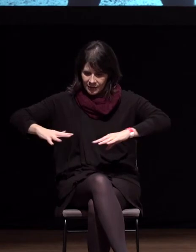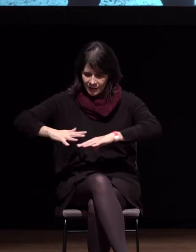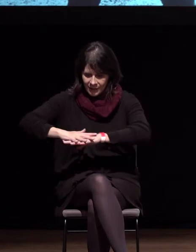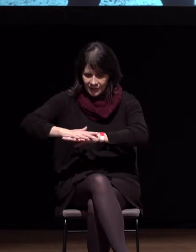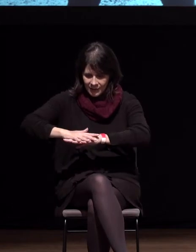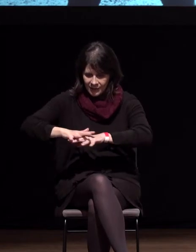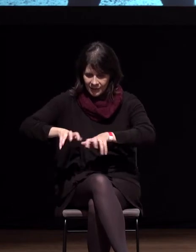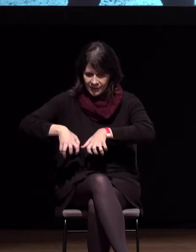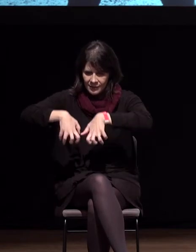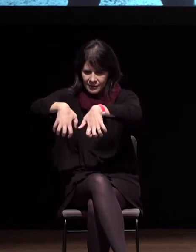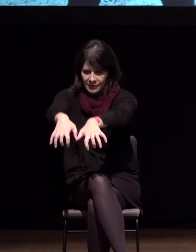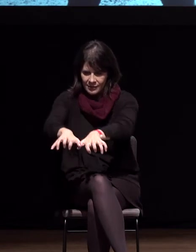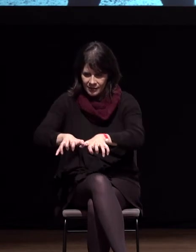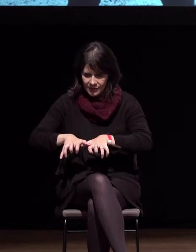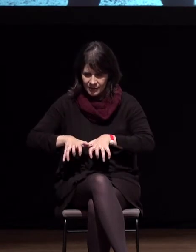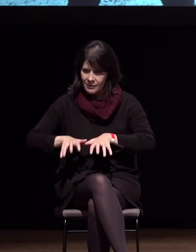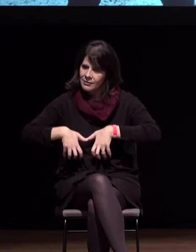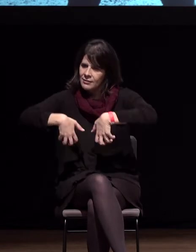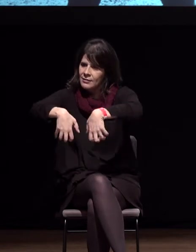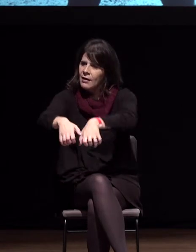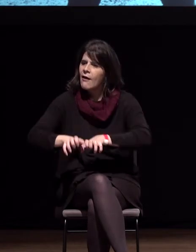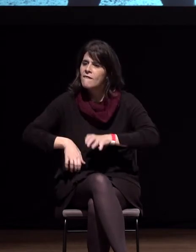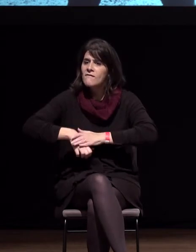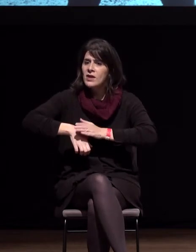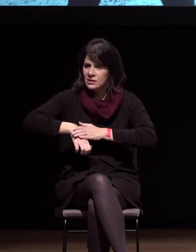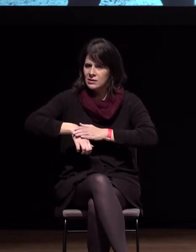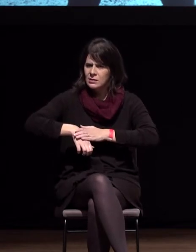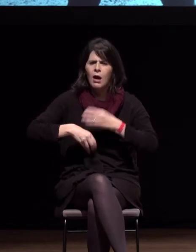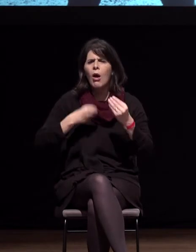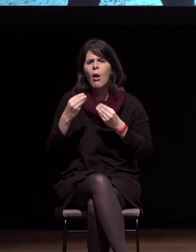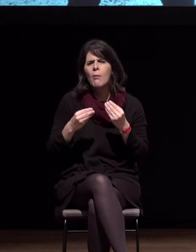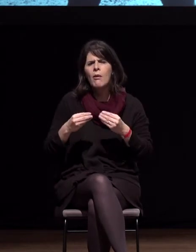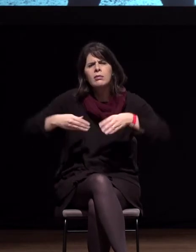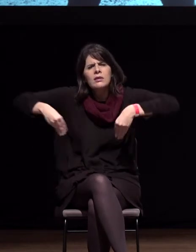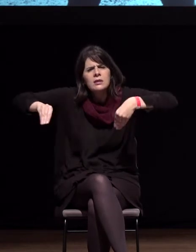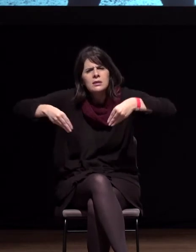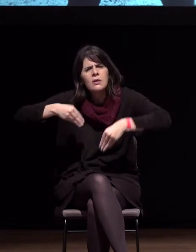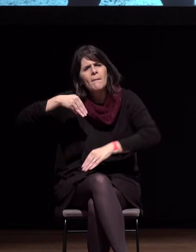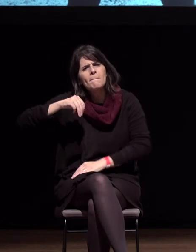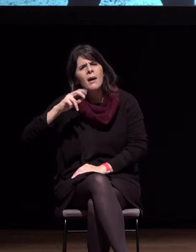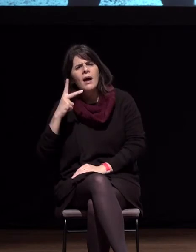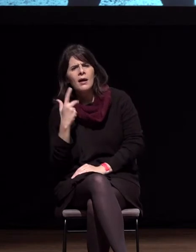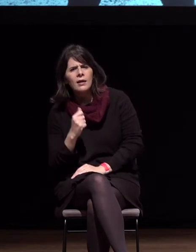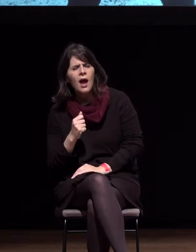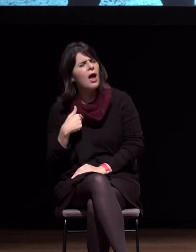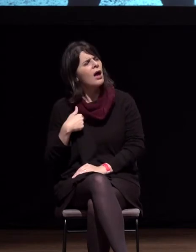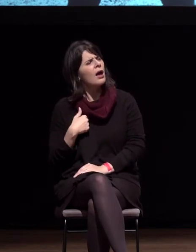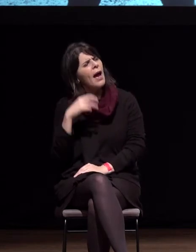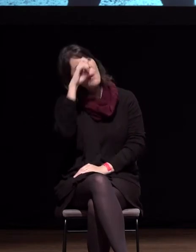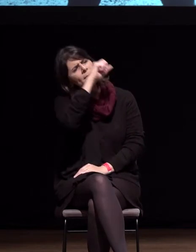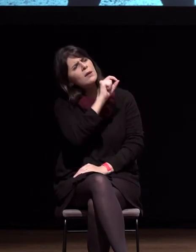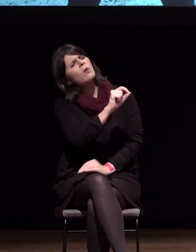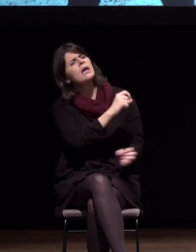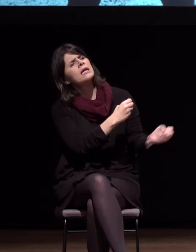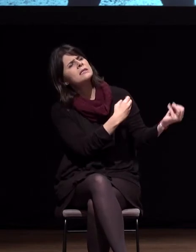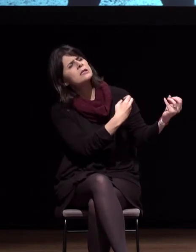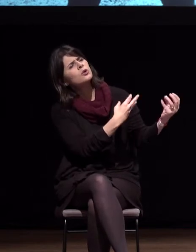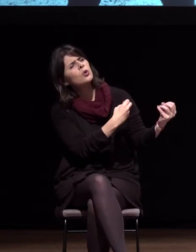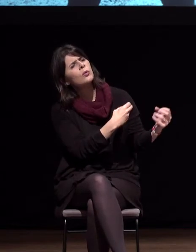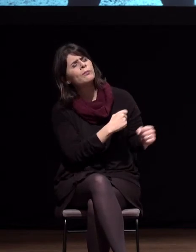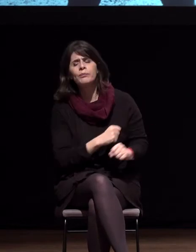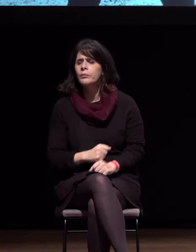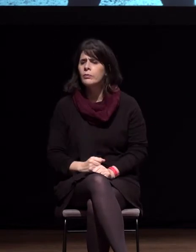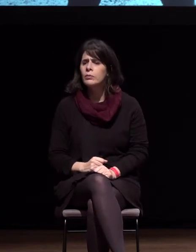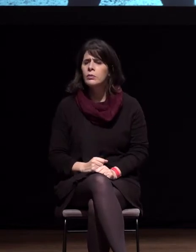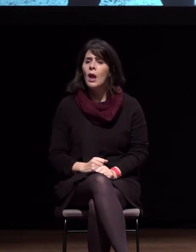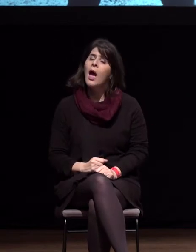Por quê? Com quem que ela aprendeu? De que região que ela é? Ela é do litoral. E quem morava lá no litoral? O